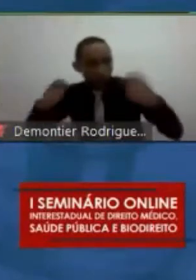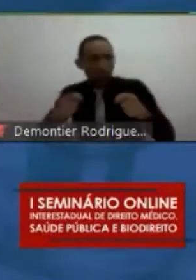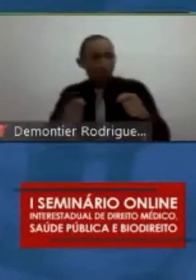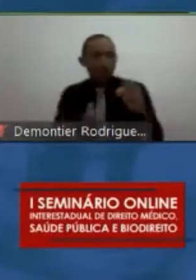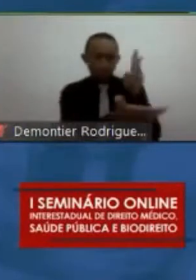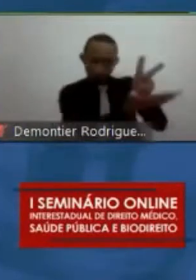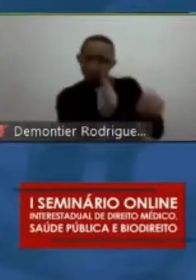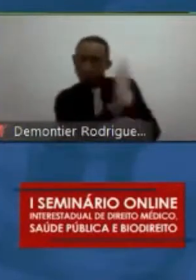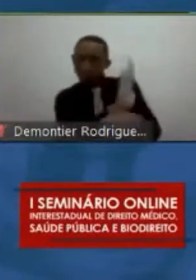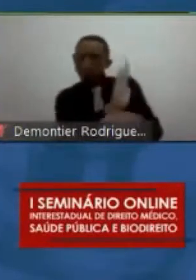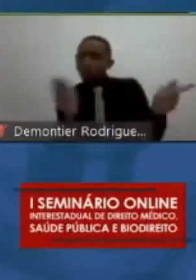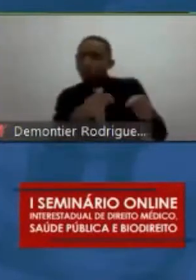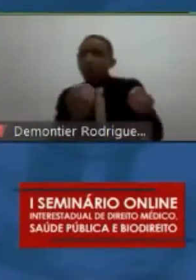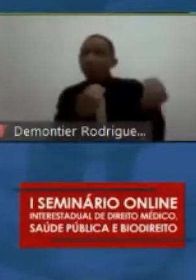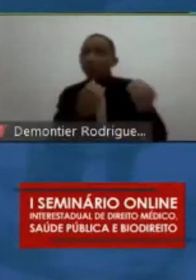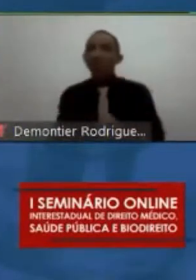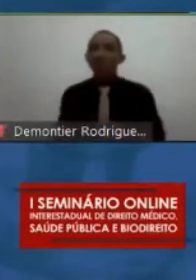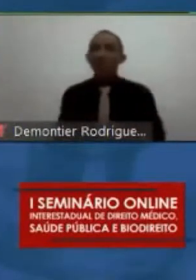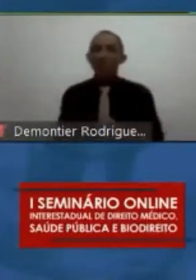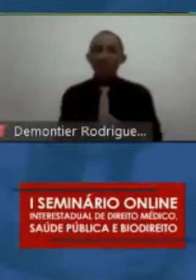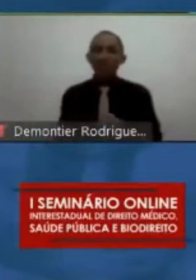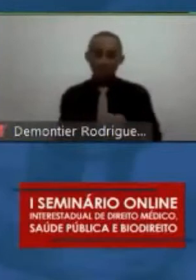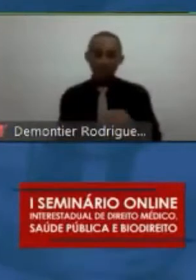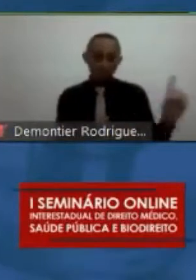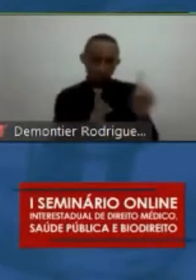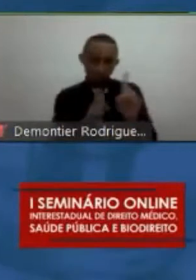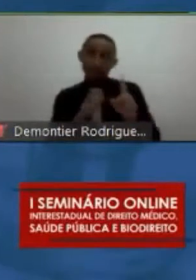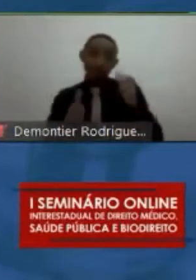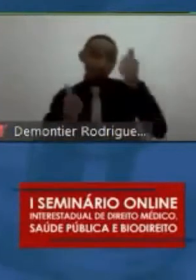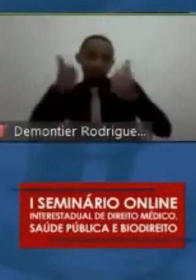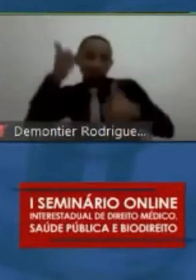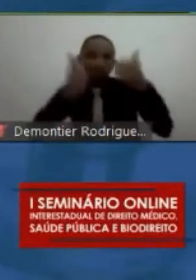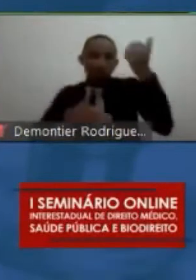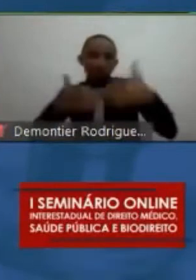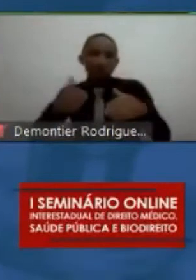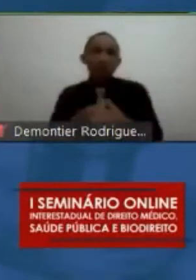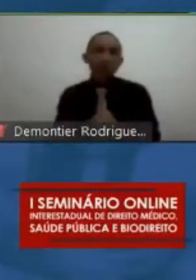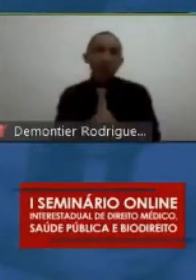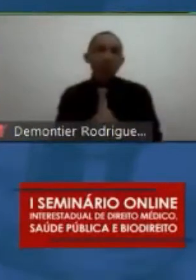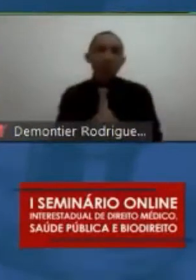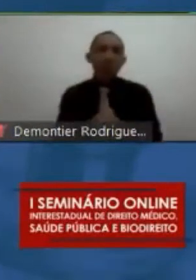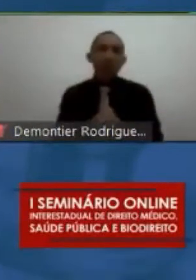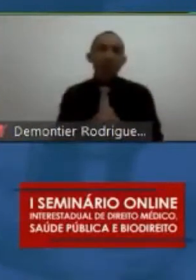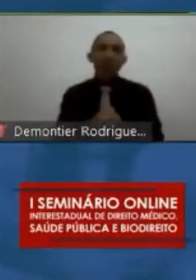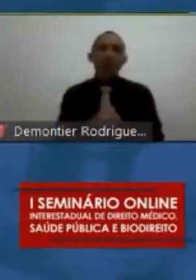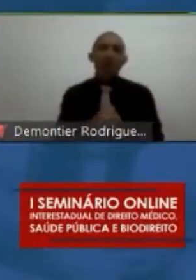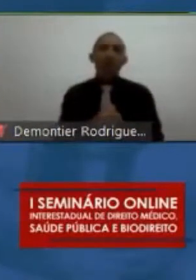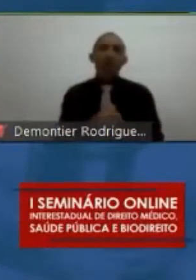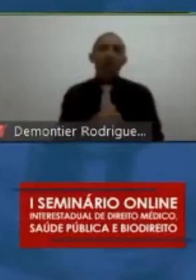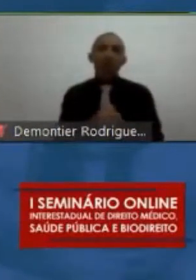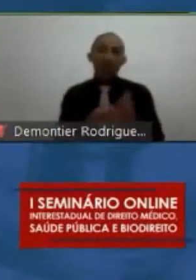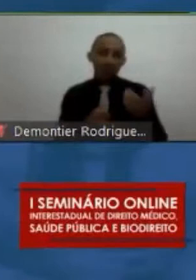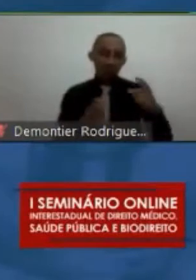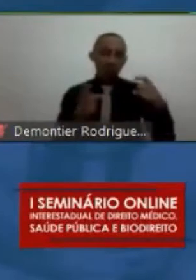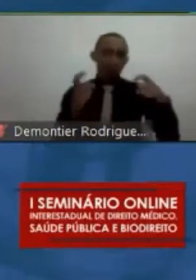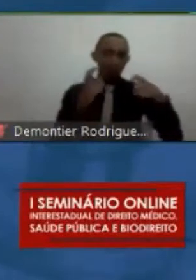que nós vivemos. Como o Dr. Luiz Carlos falou, eu atuo hoje no